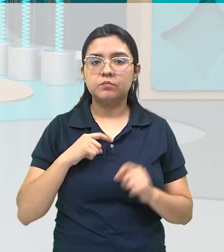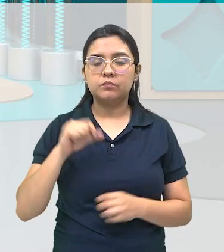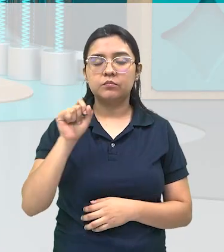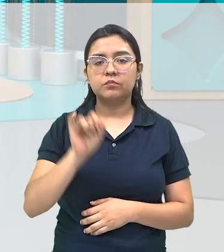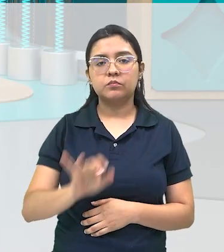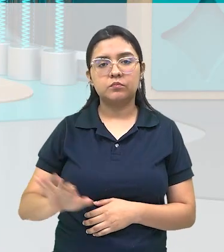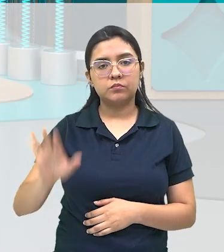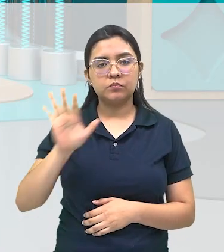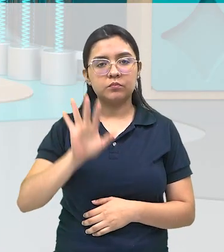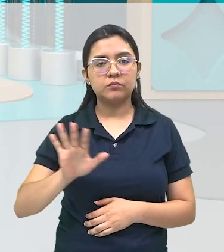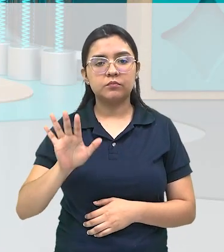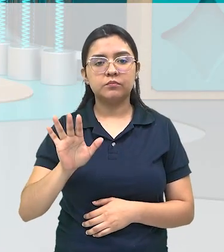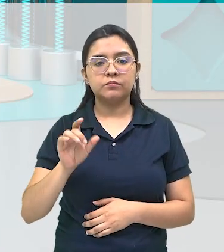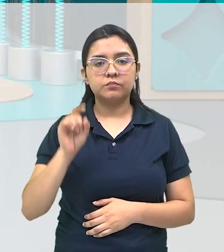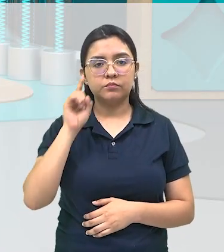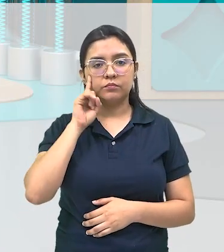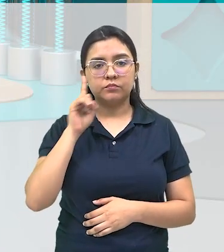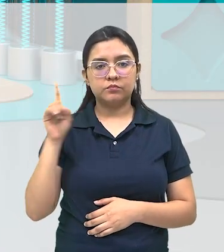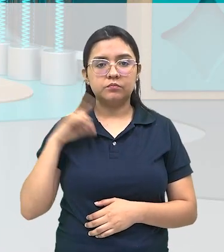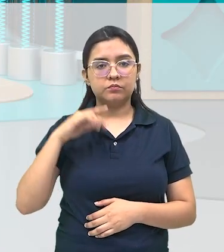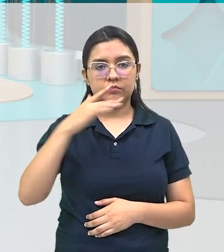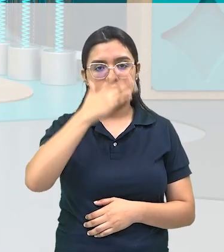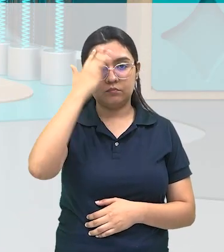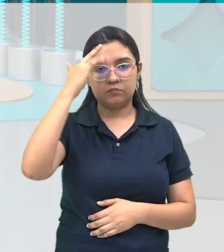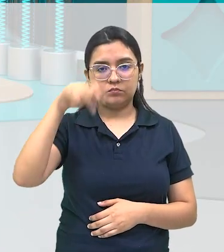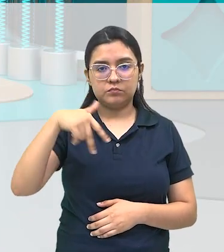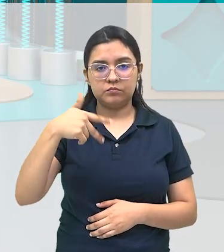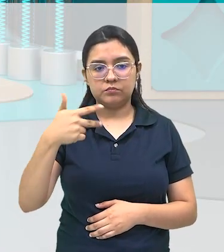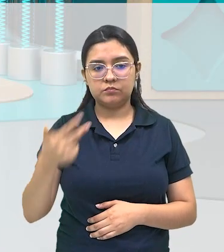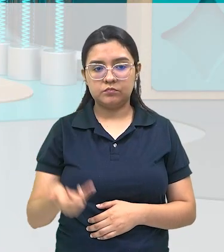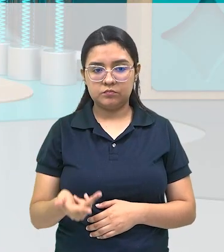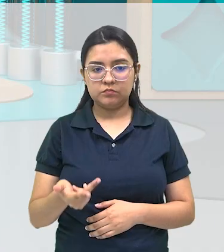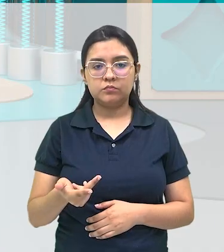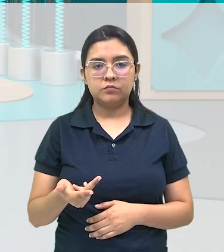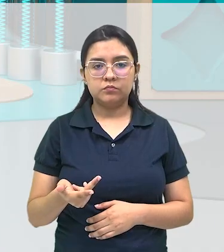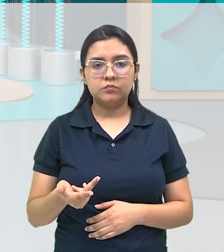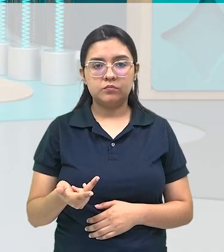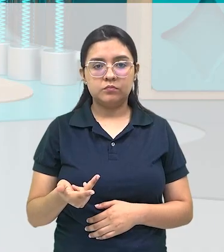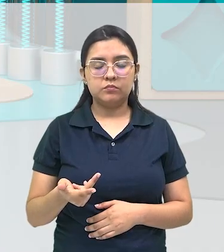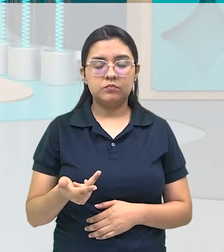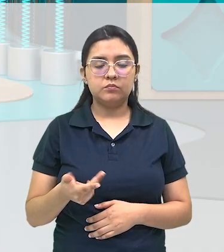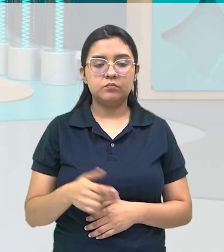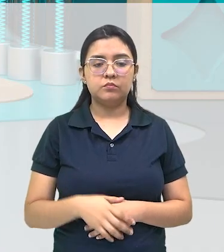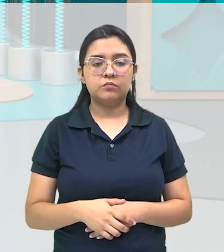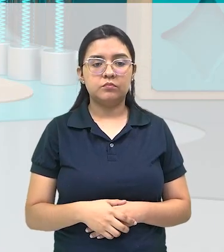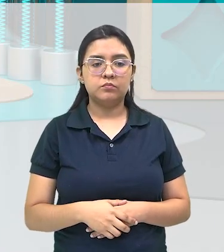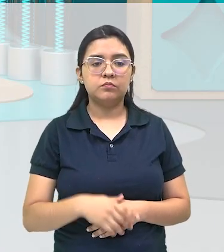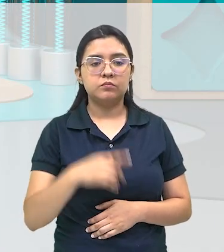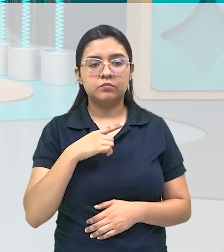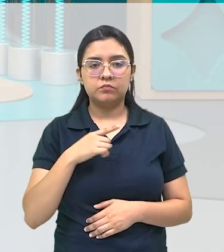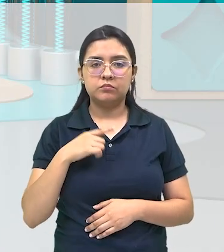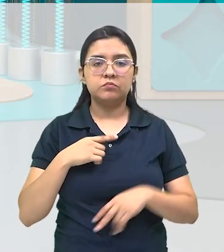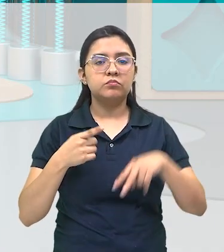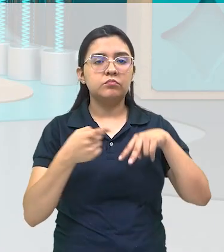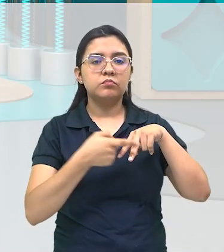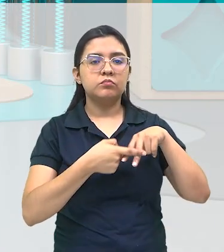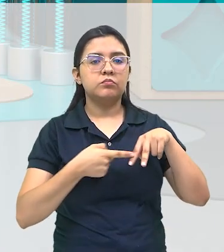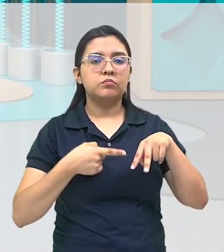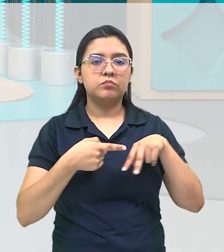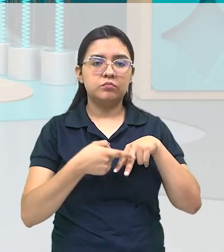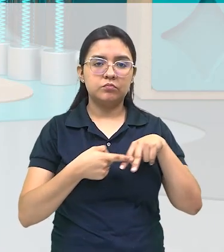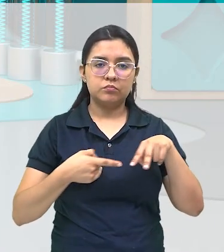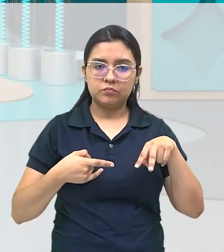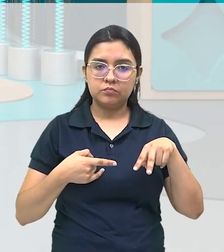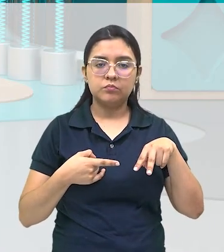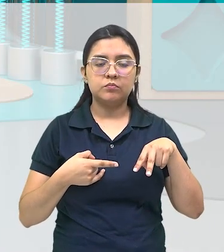imagem ali do sujeito que está caindo, que ela tem uma separação. Então, seria tipo dois shortões, né, bem grandes,